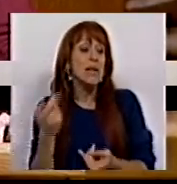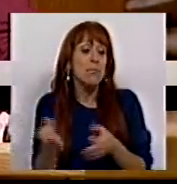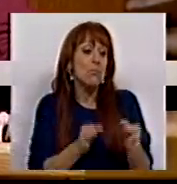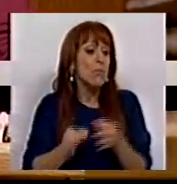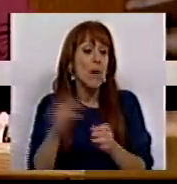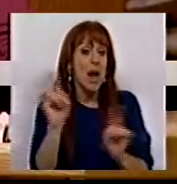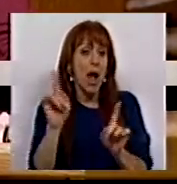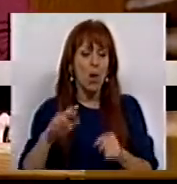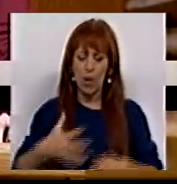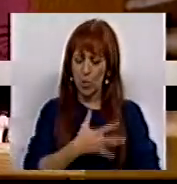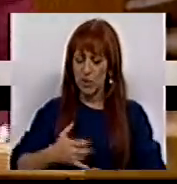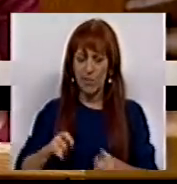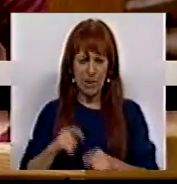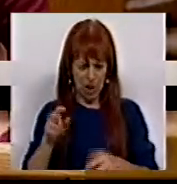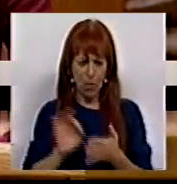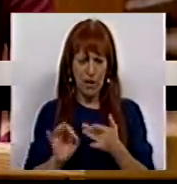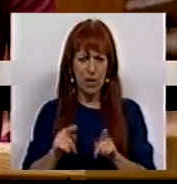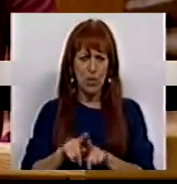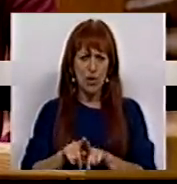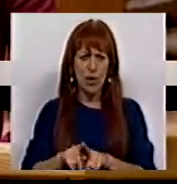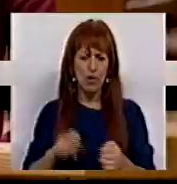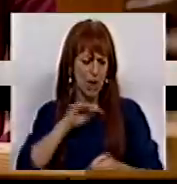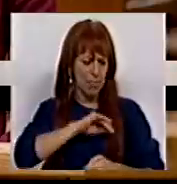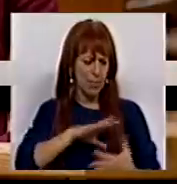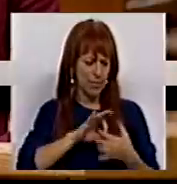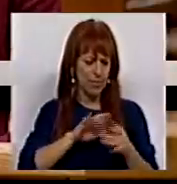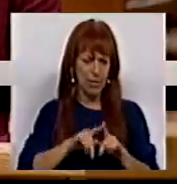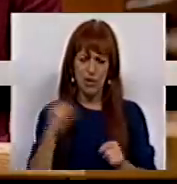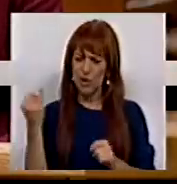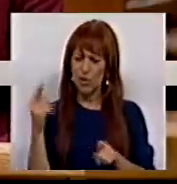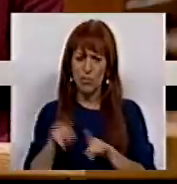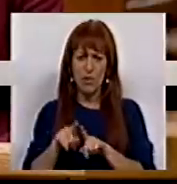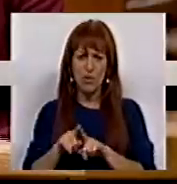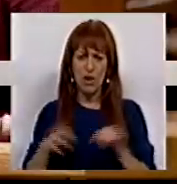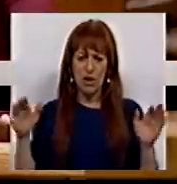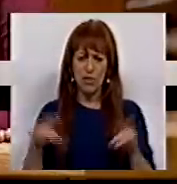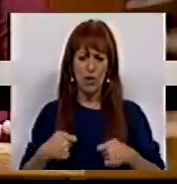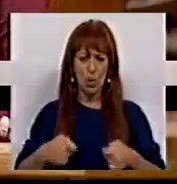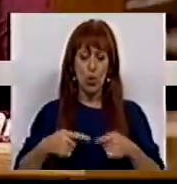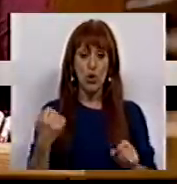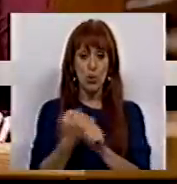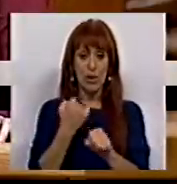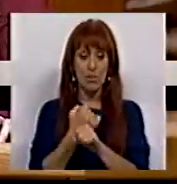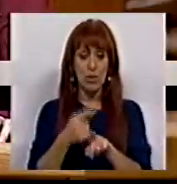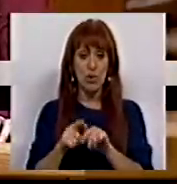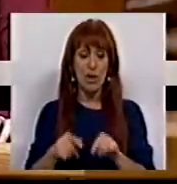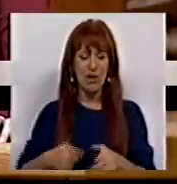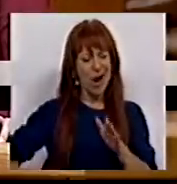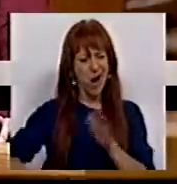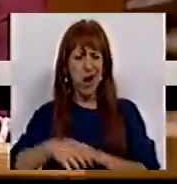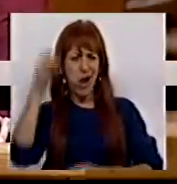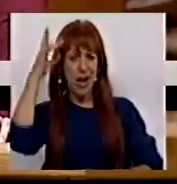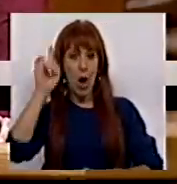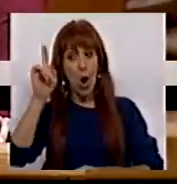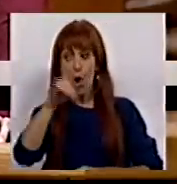ajustamento. O desemprego é um fator de pressão sobre os salários, é um instrumento para reduzir os custos do trabalho, é uma chantagem